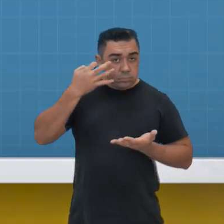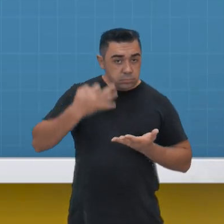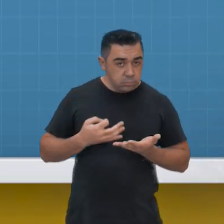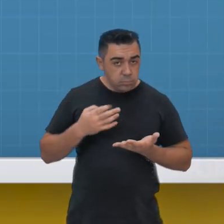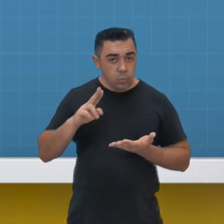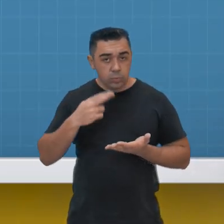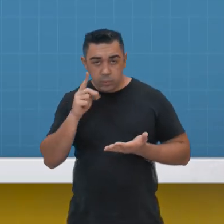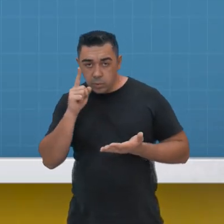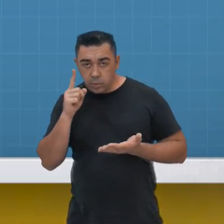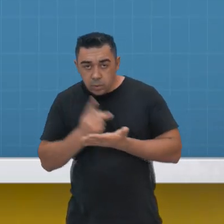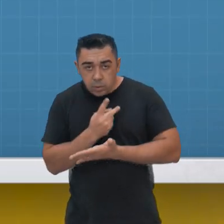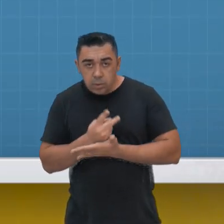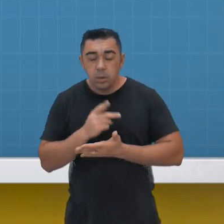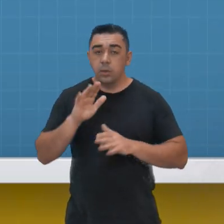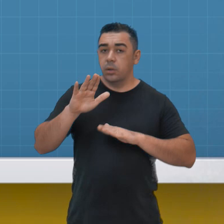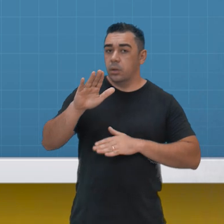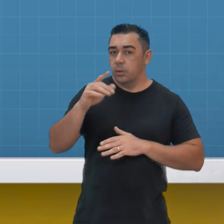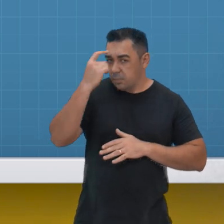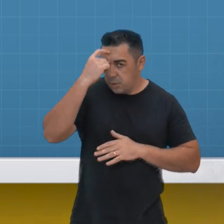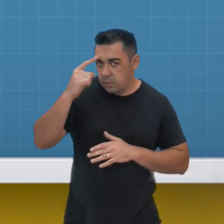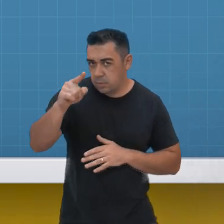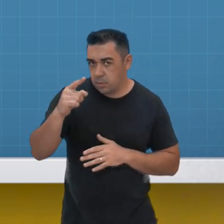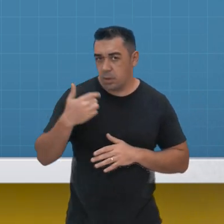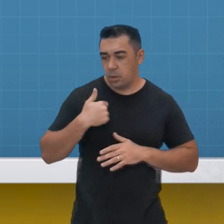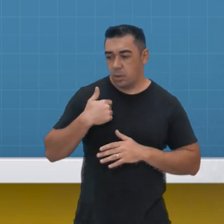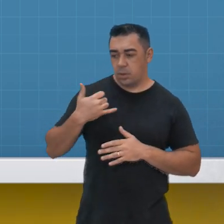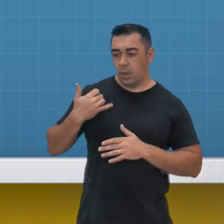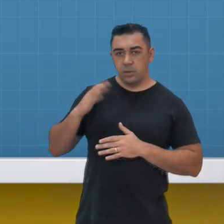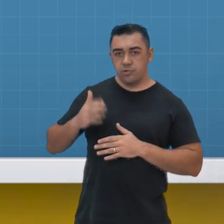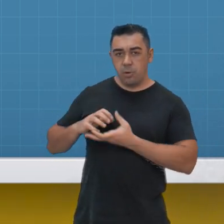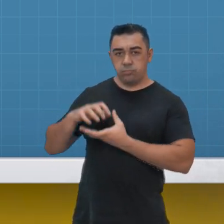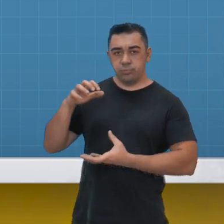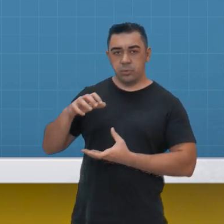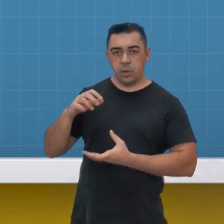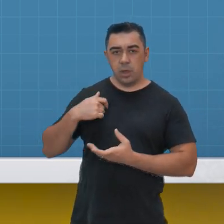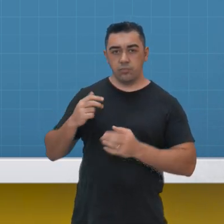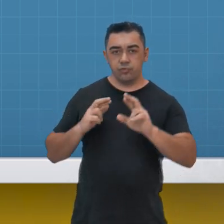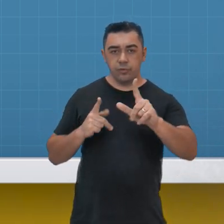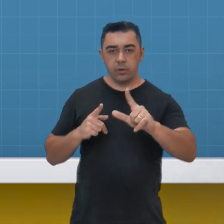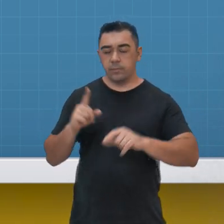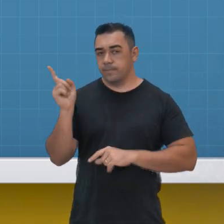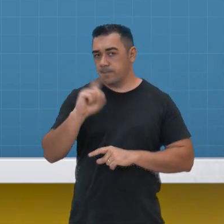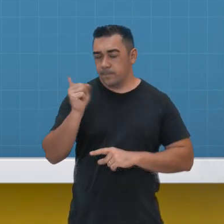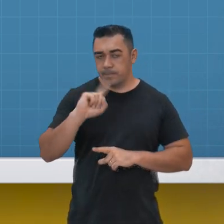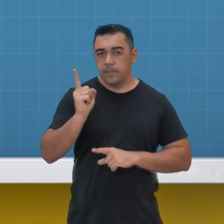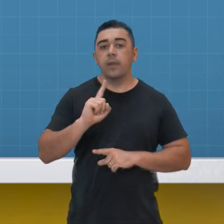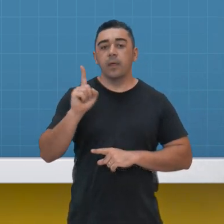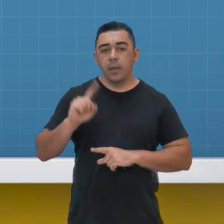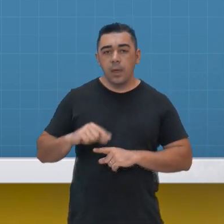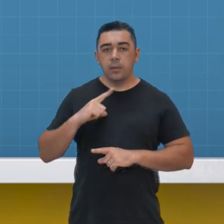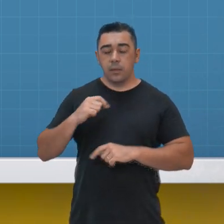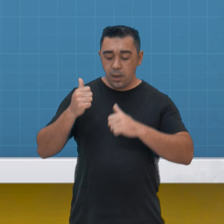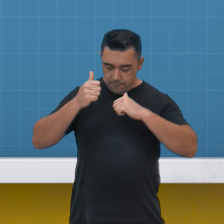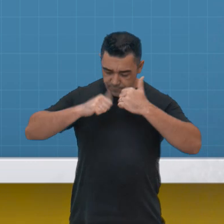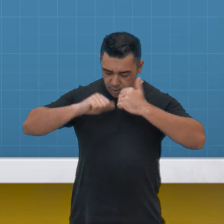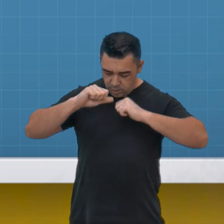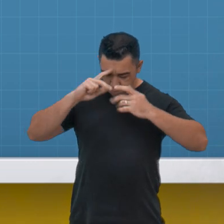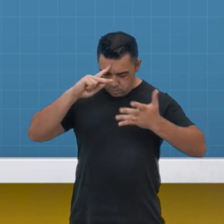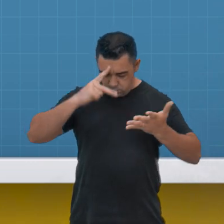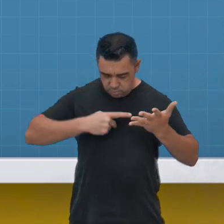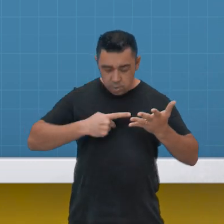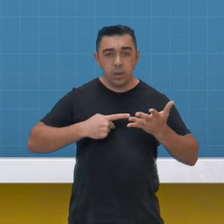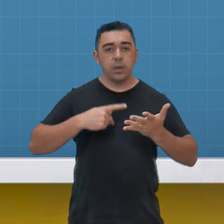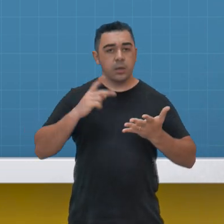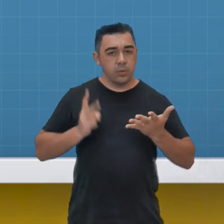pense porque nós já temos aí uma idade avançada que nós não somos diferentes. A avaliação é constante e